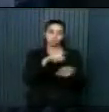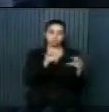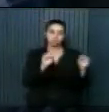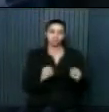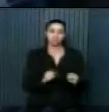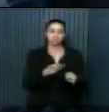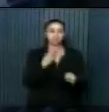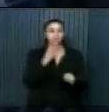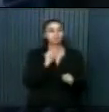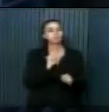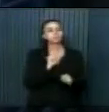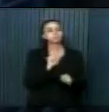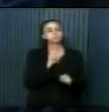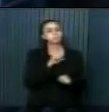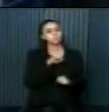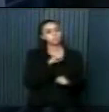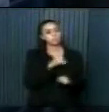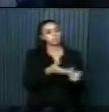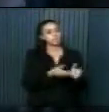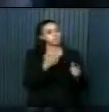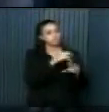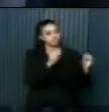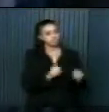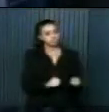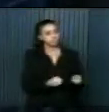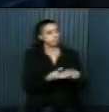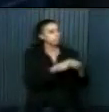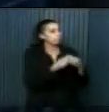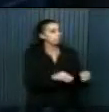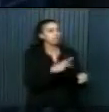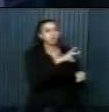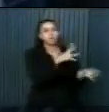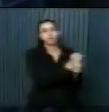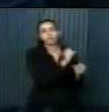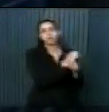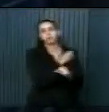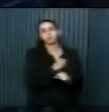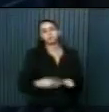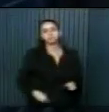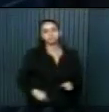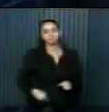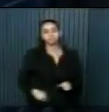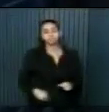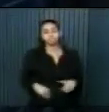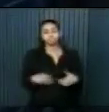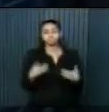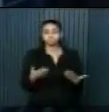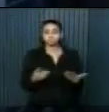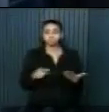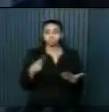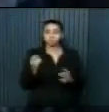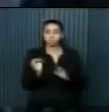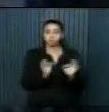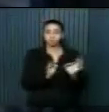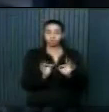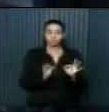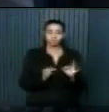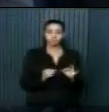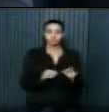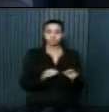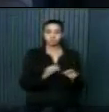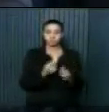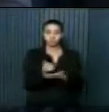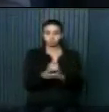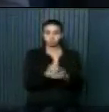que a atitude de tirá-lo da sistemática irá prejudicar suas contas públicas e, consequentemente, o seu planejamento